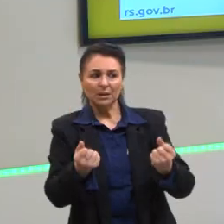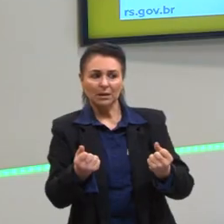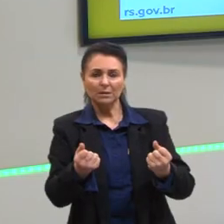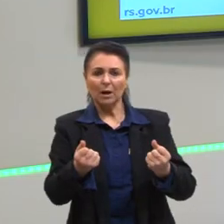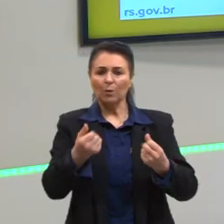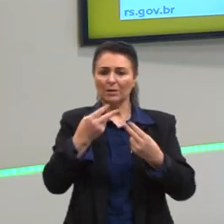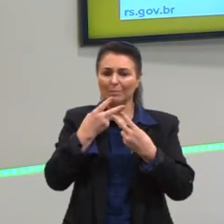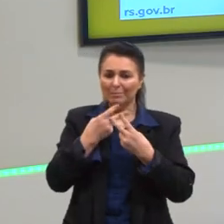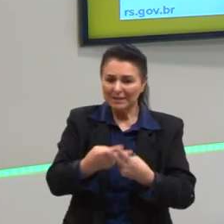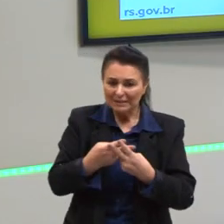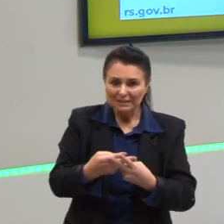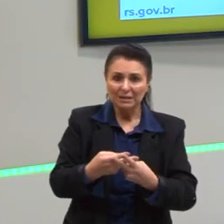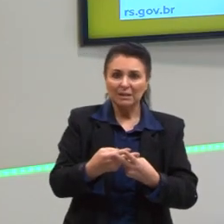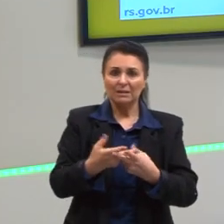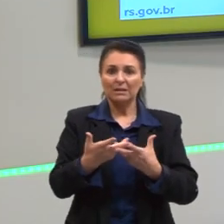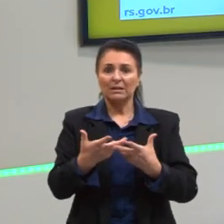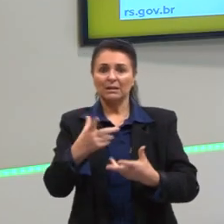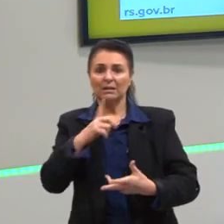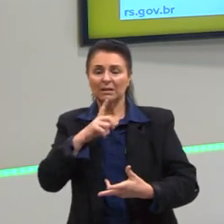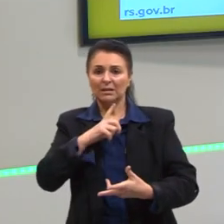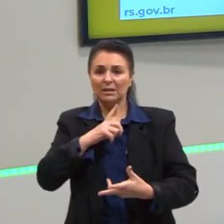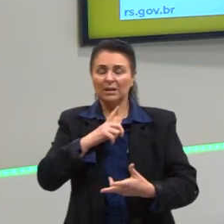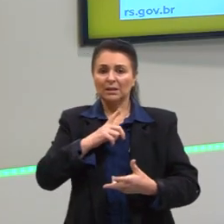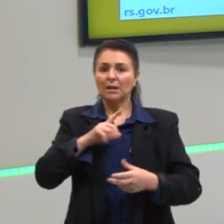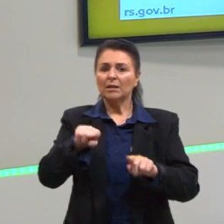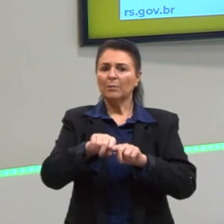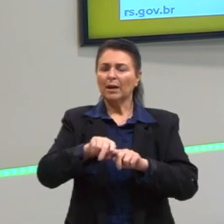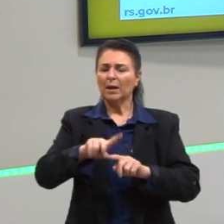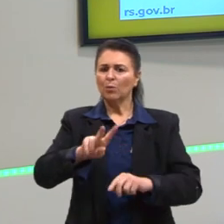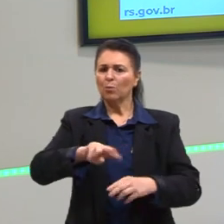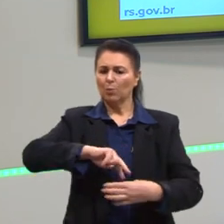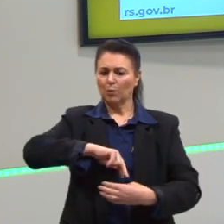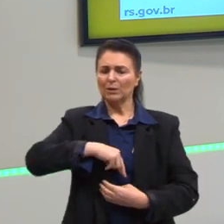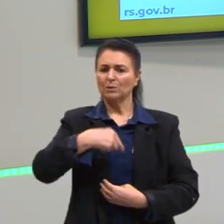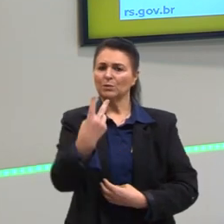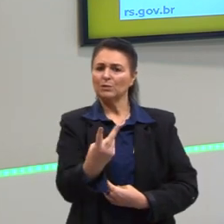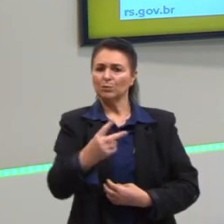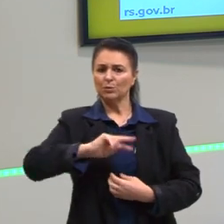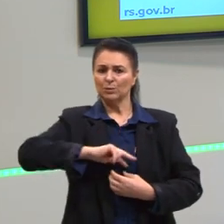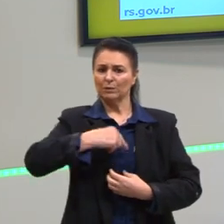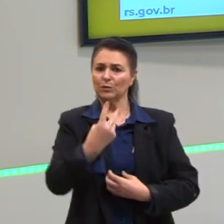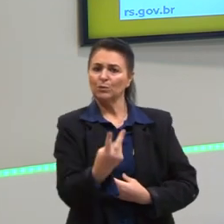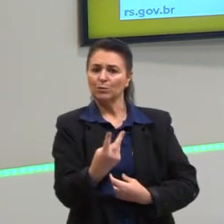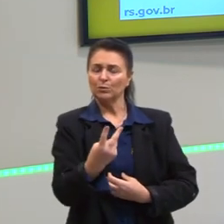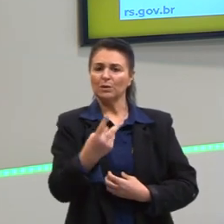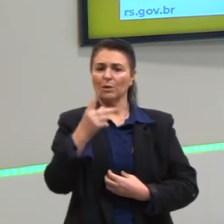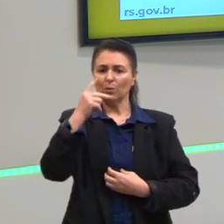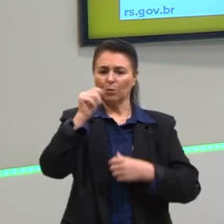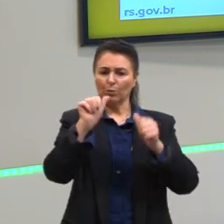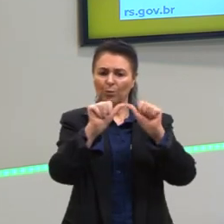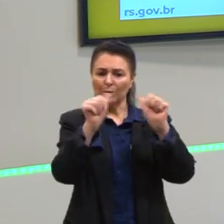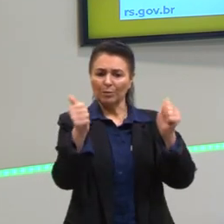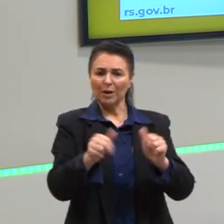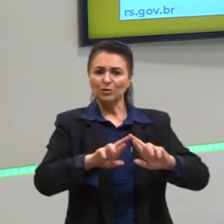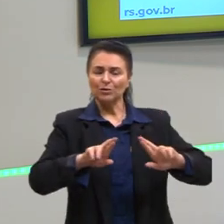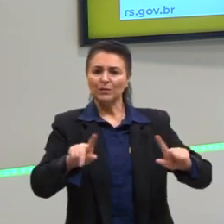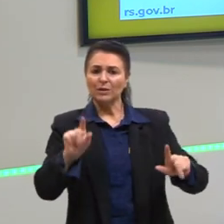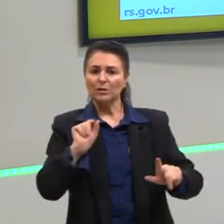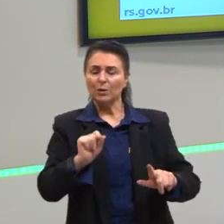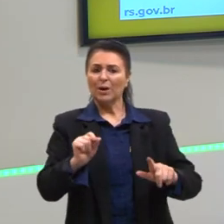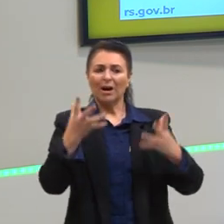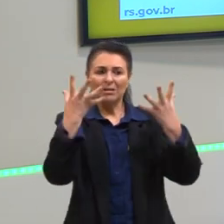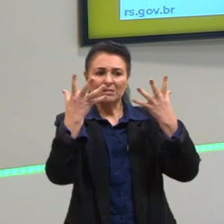com as demais possibilidades com as demais virtudes e que nós temos tão imagem diferentes que é essa essa tolerância